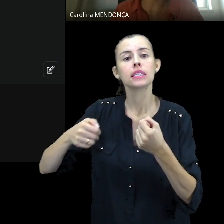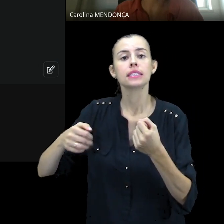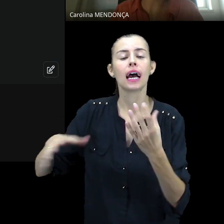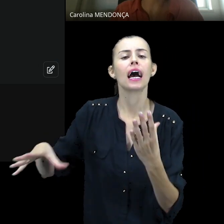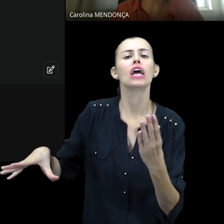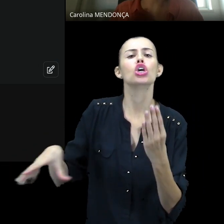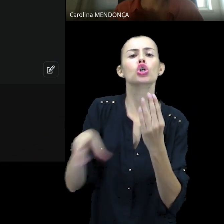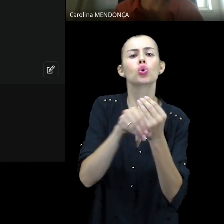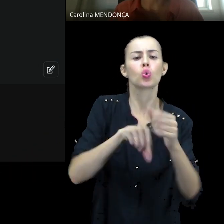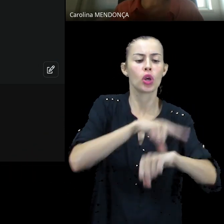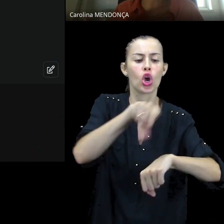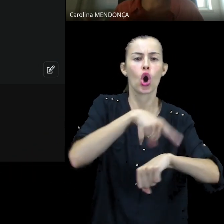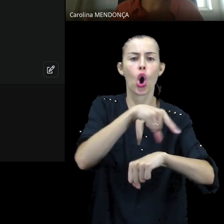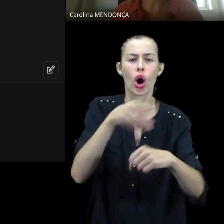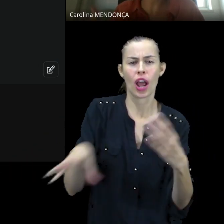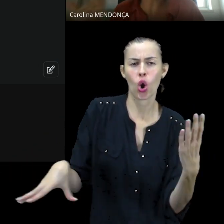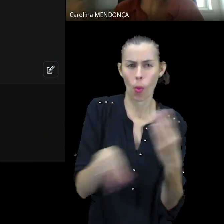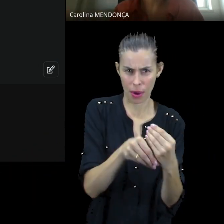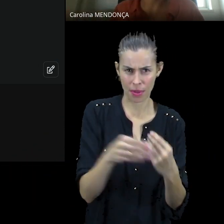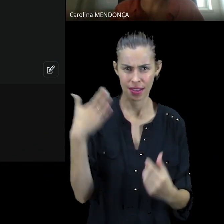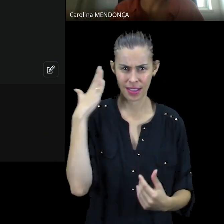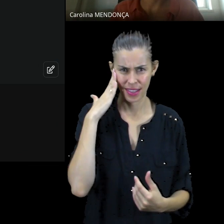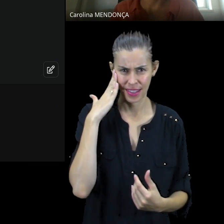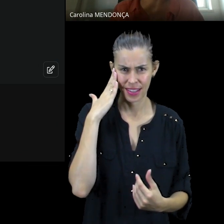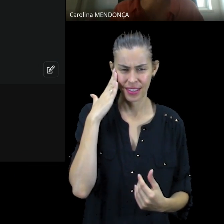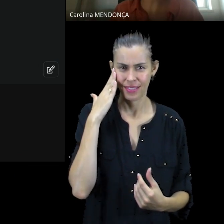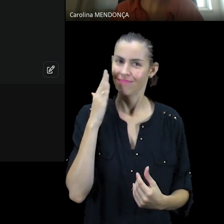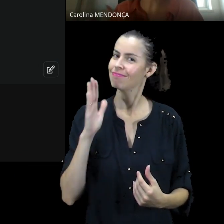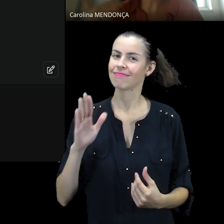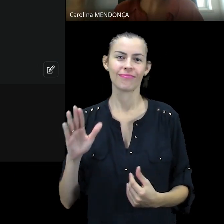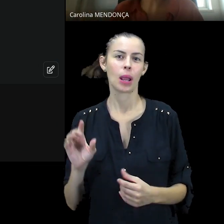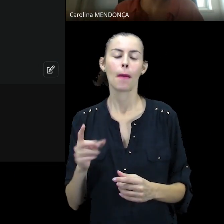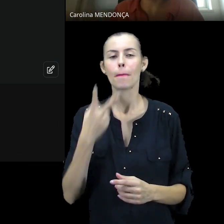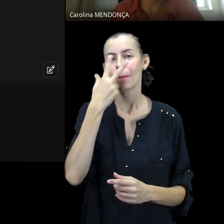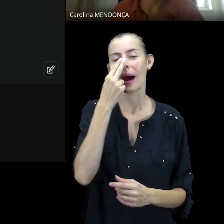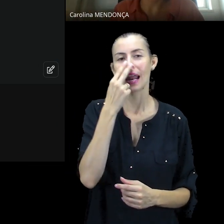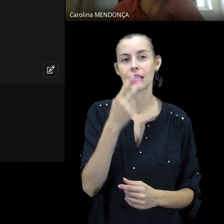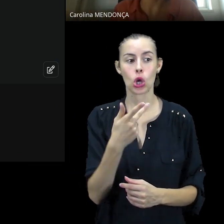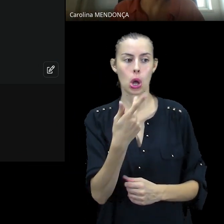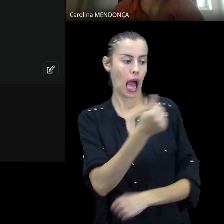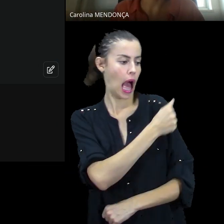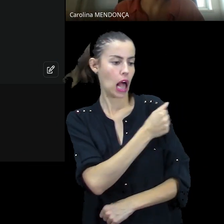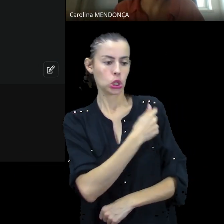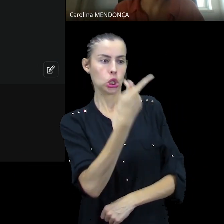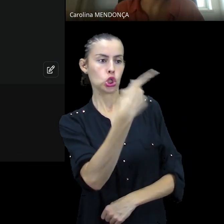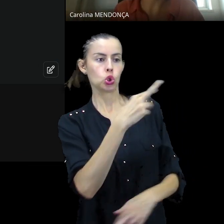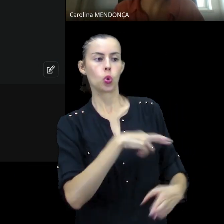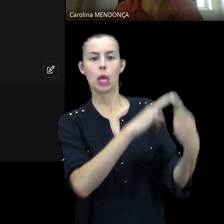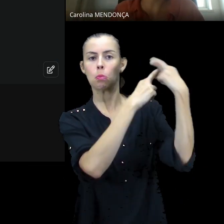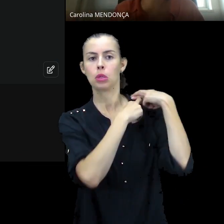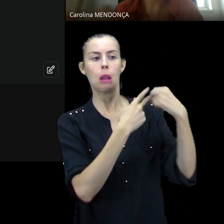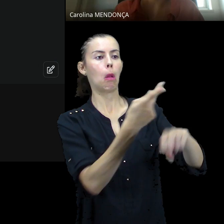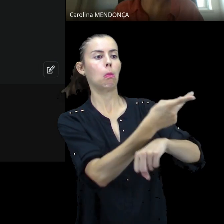verdade, é colocar sobre a responsabilidade do aluno buscar fora da universidade essa carga horária, e